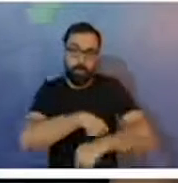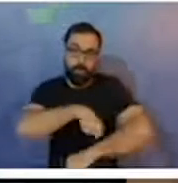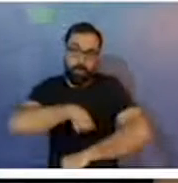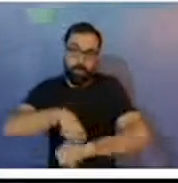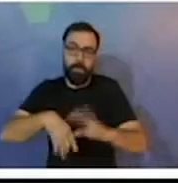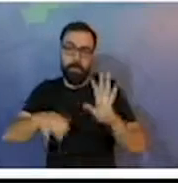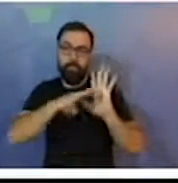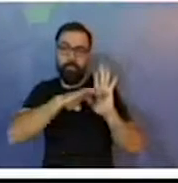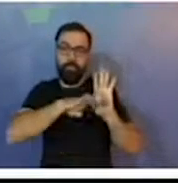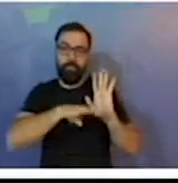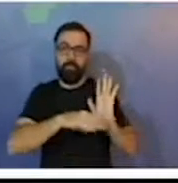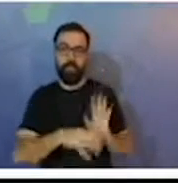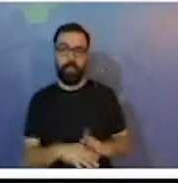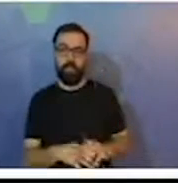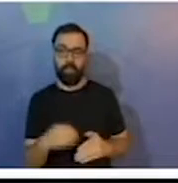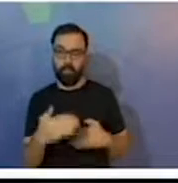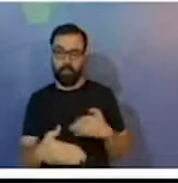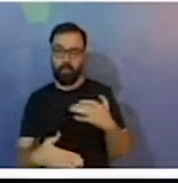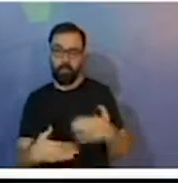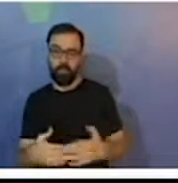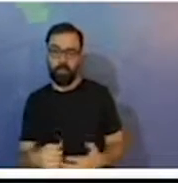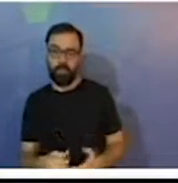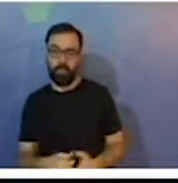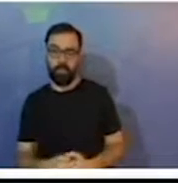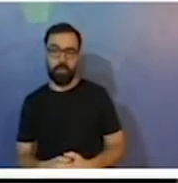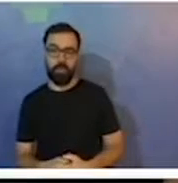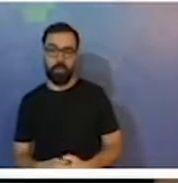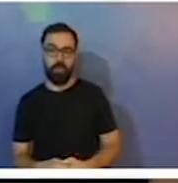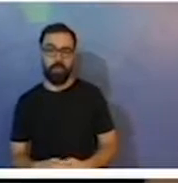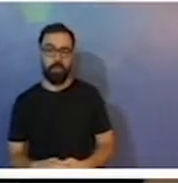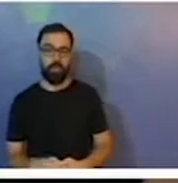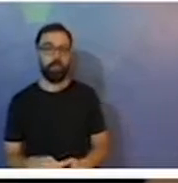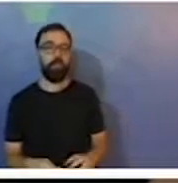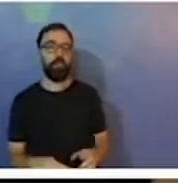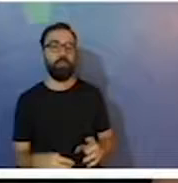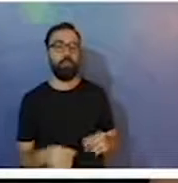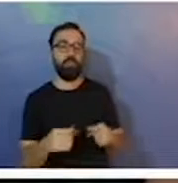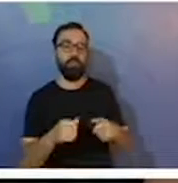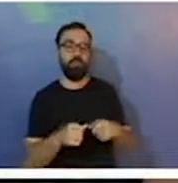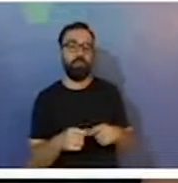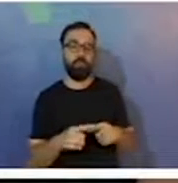suco de laranja abacaxi beterraba e cenoura ingredientes